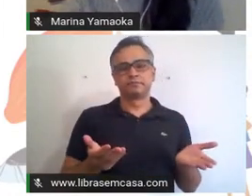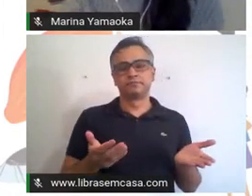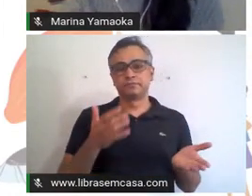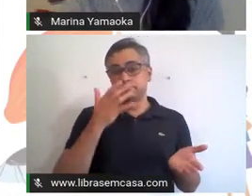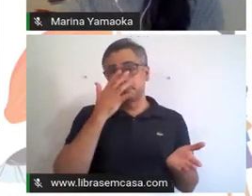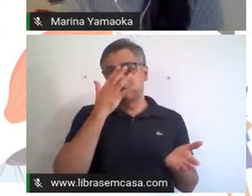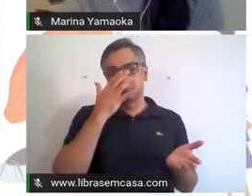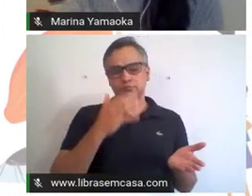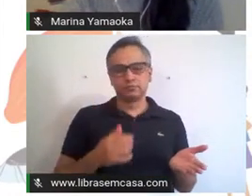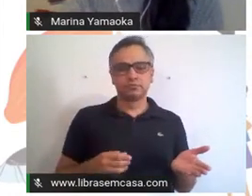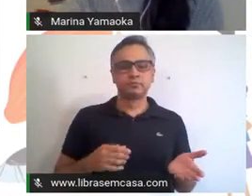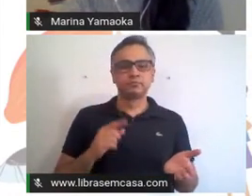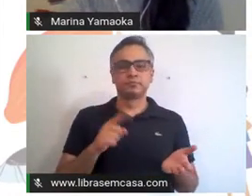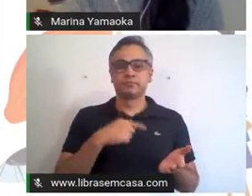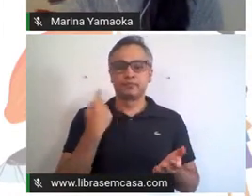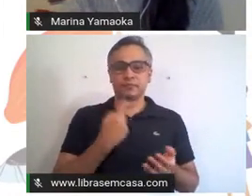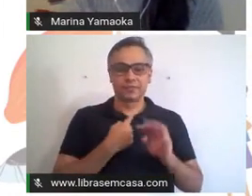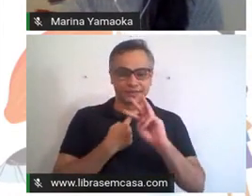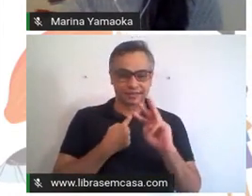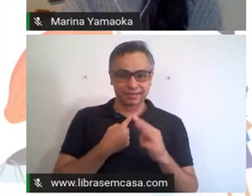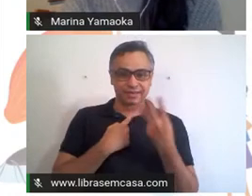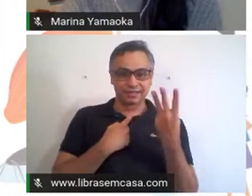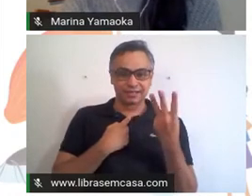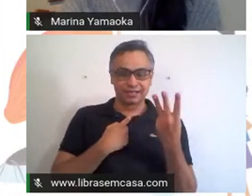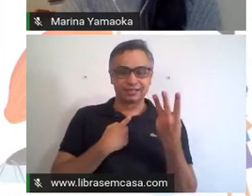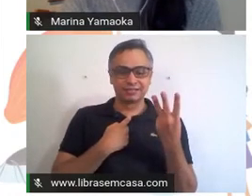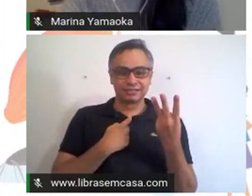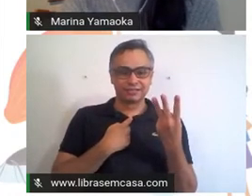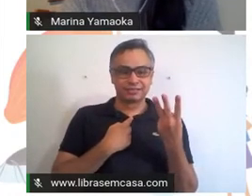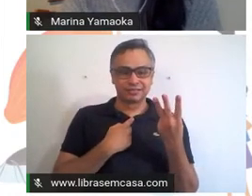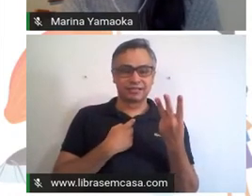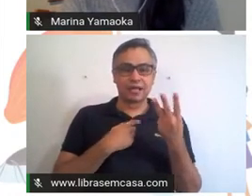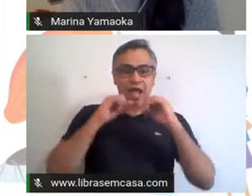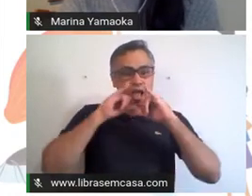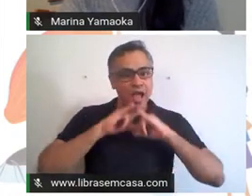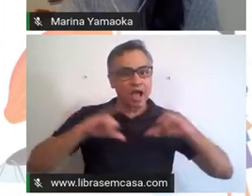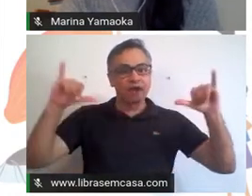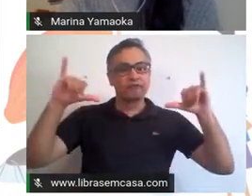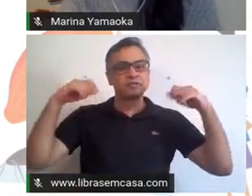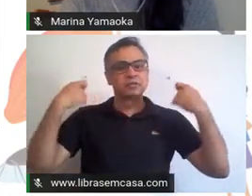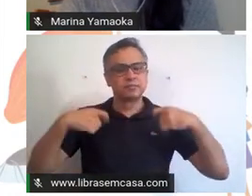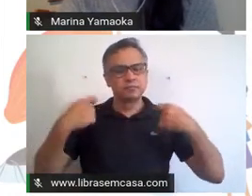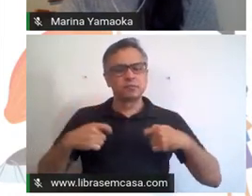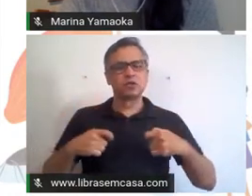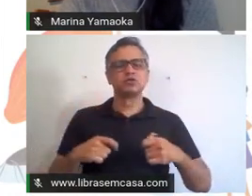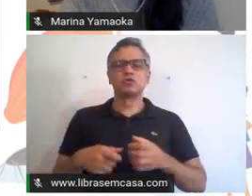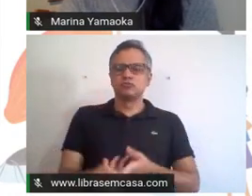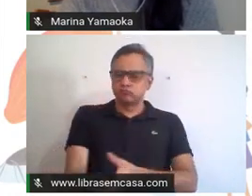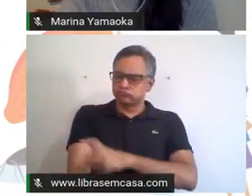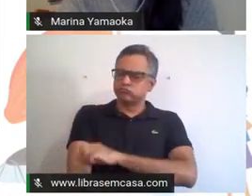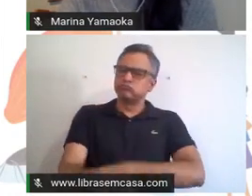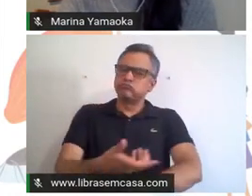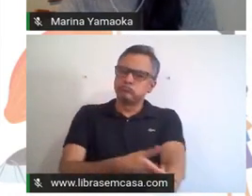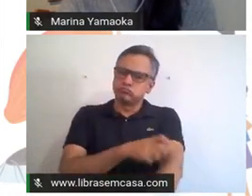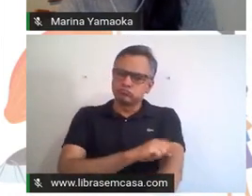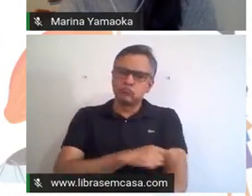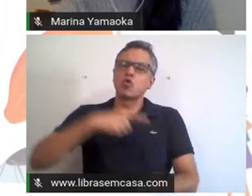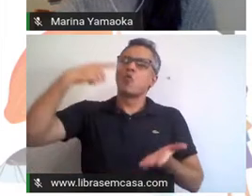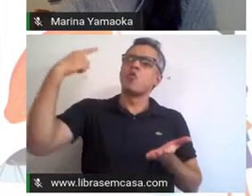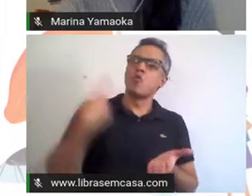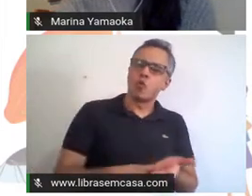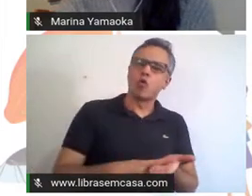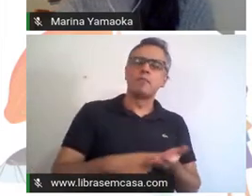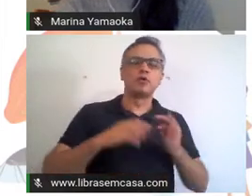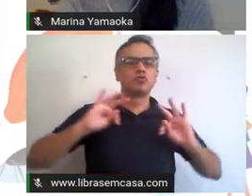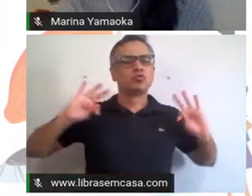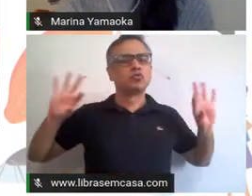de alguma maneira, nós três fizemos, né, que há necessidade de um engajamento real, de um compromisso real de todas e todos em